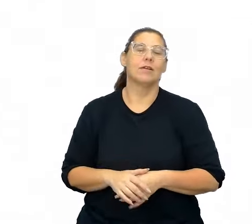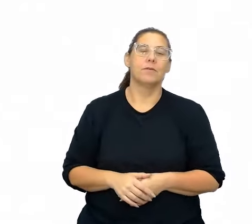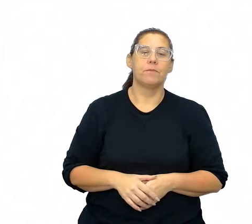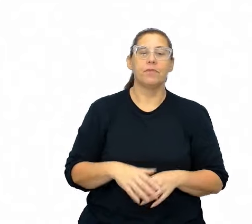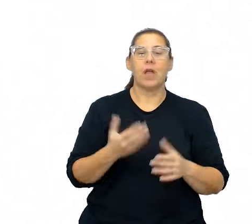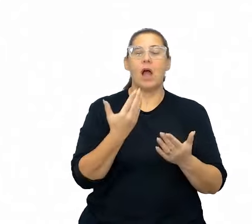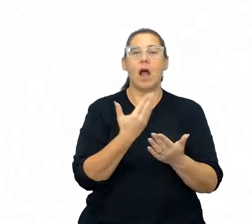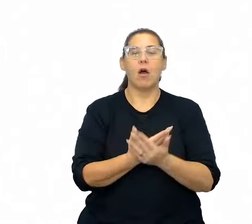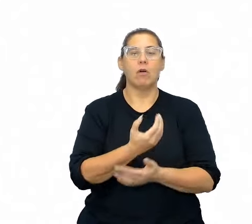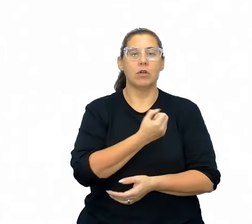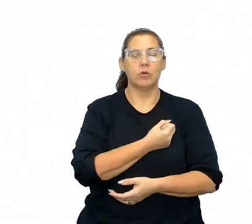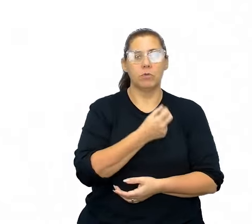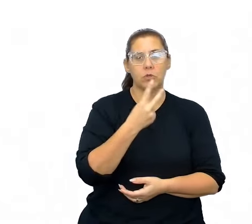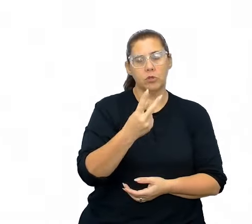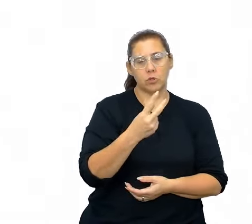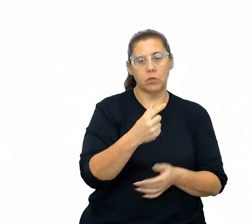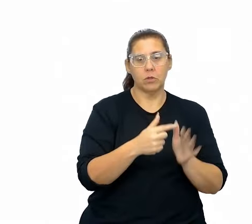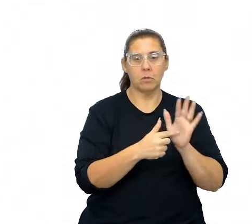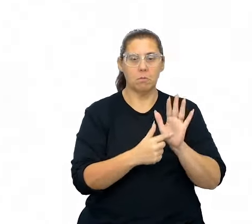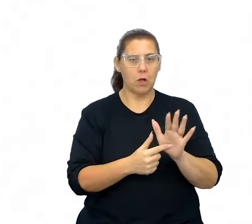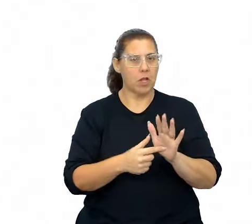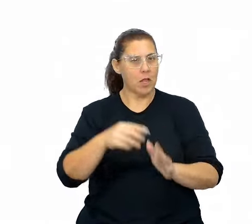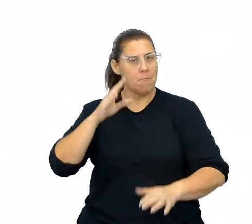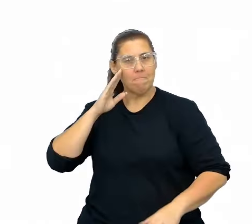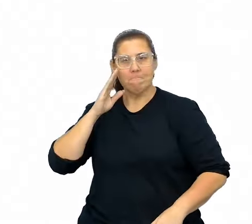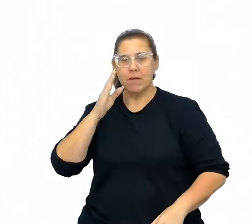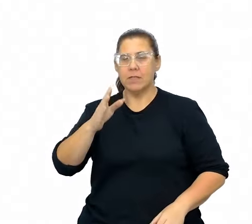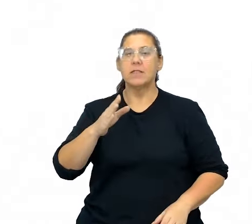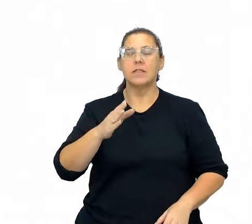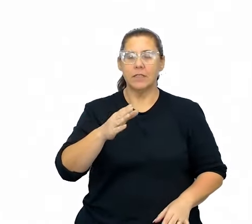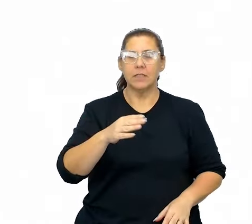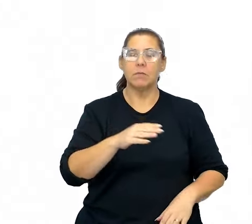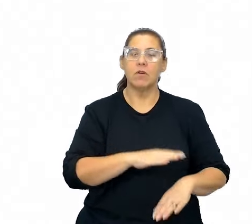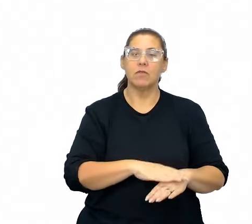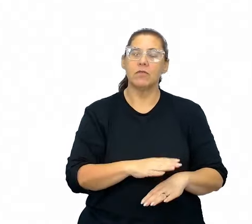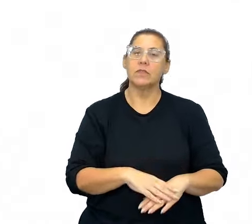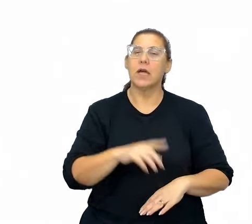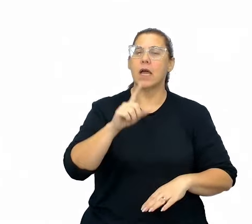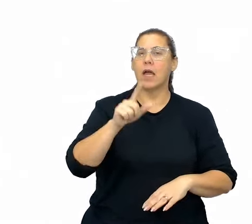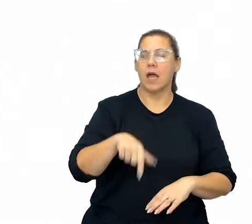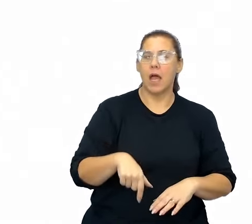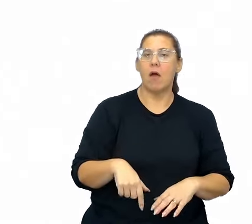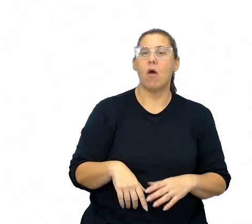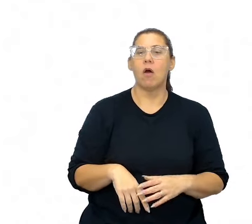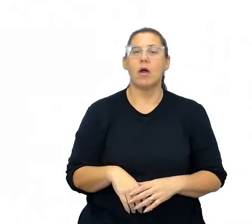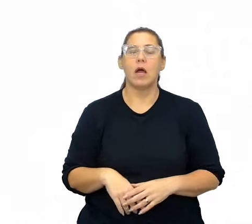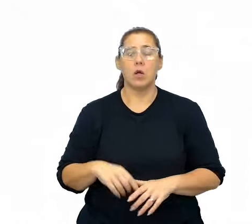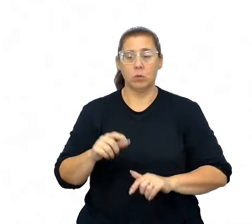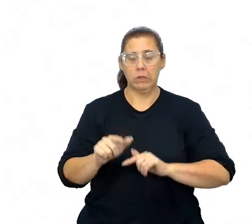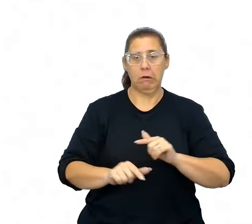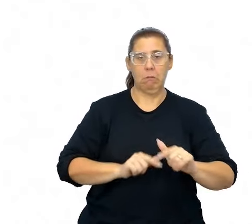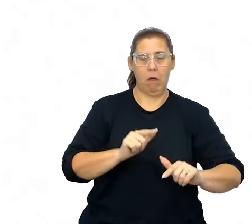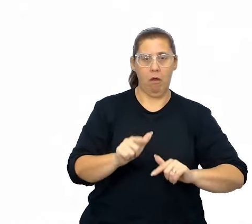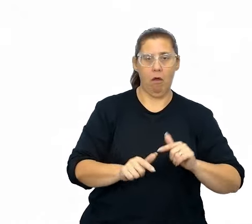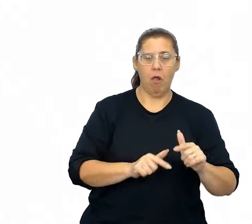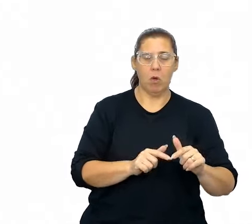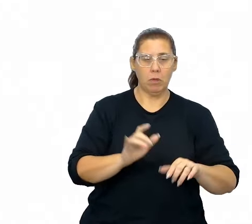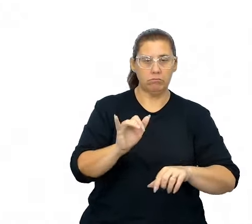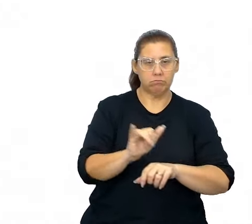tela, o destaque mais importante a ser feito é em relação ao trabalho com